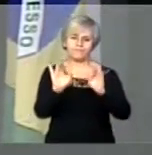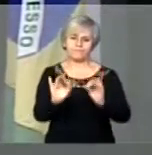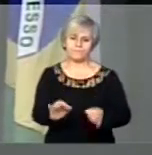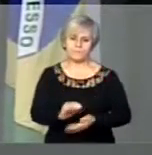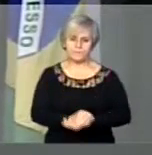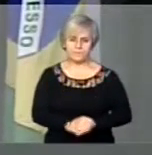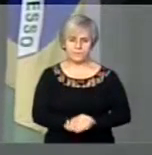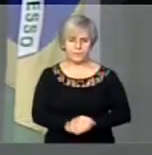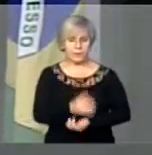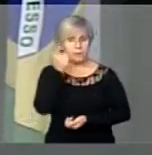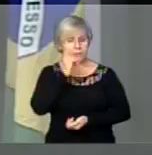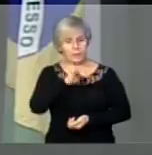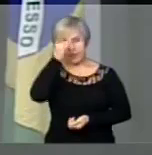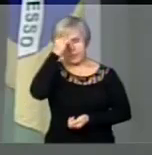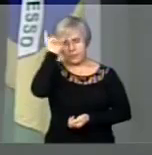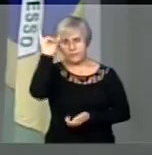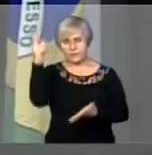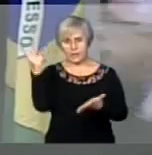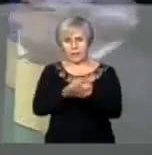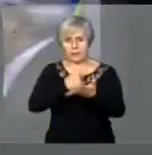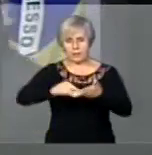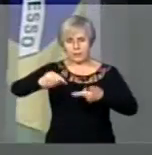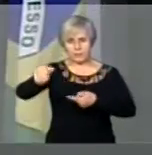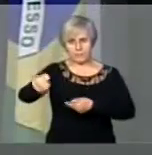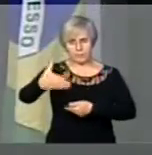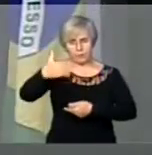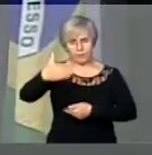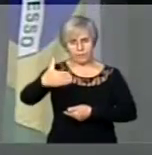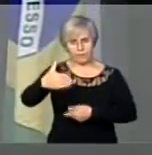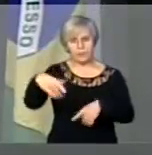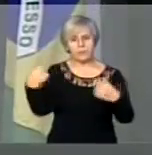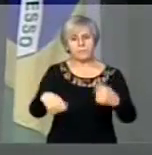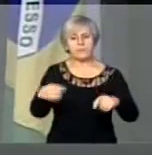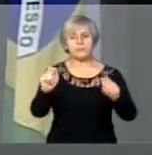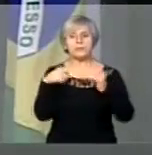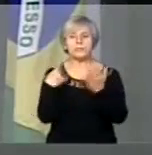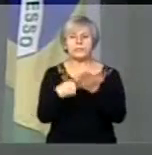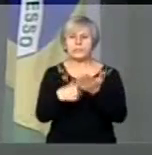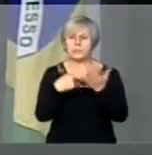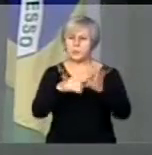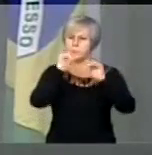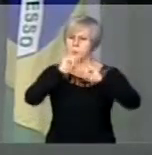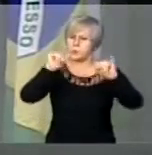Para prevenir novos casos, nós precisamos, senhor ministro, de uma campanha